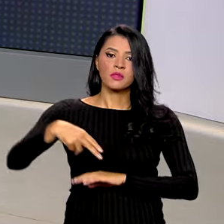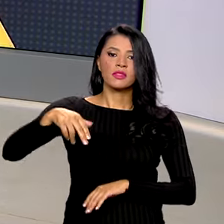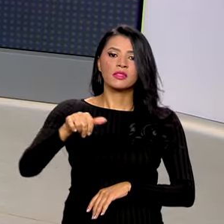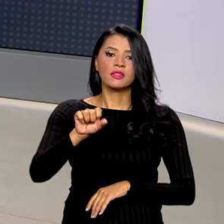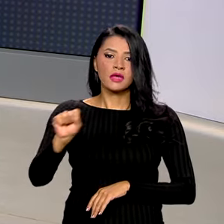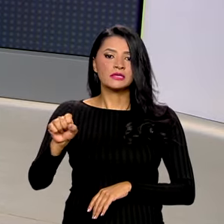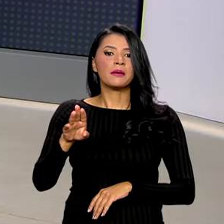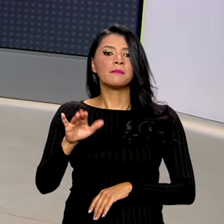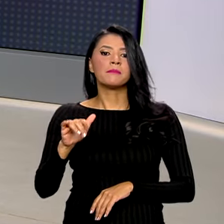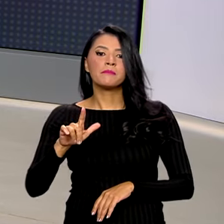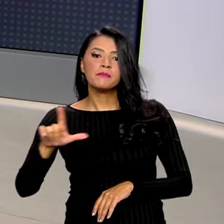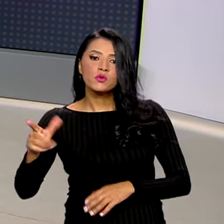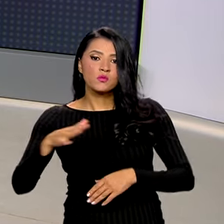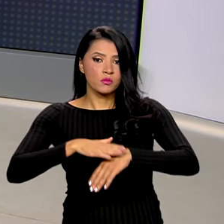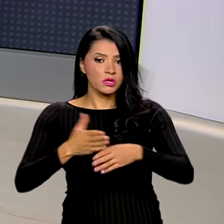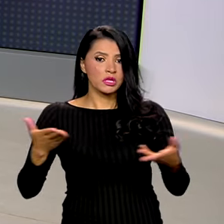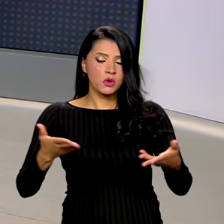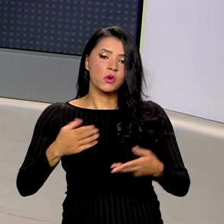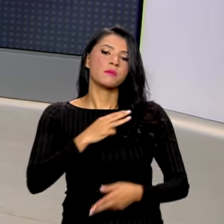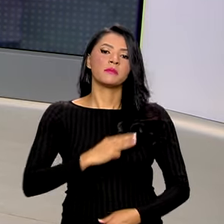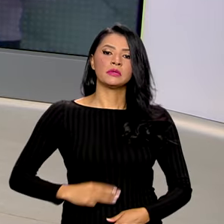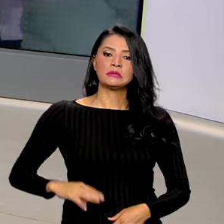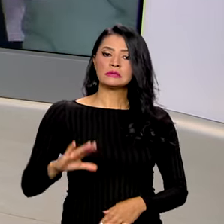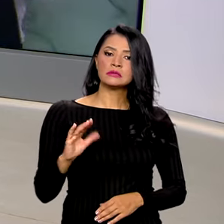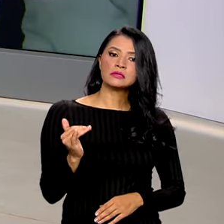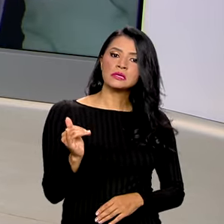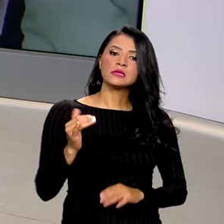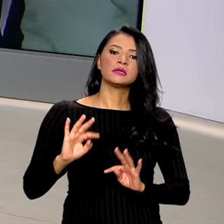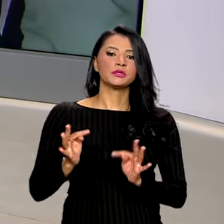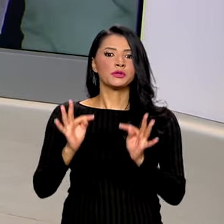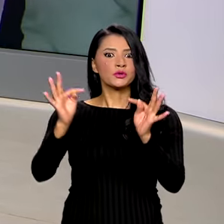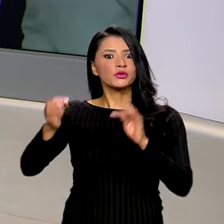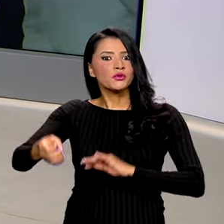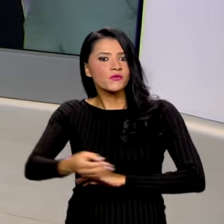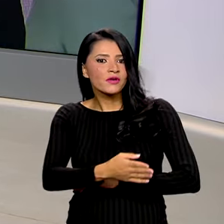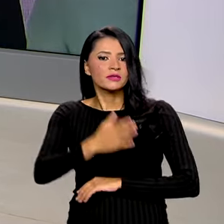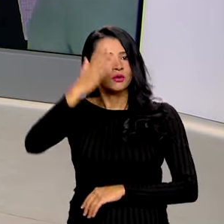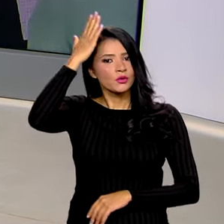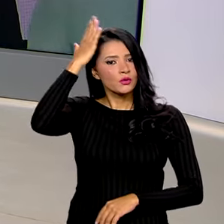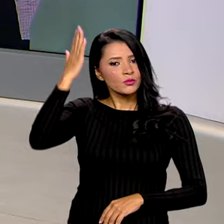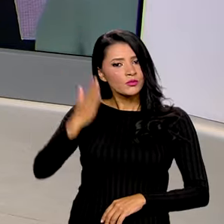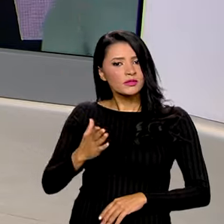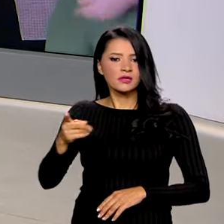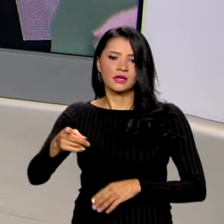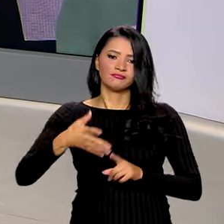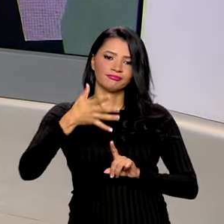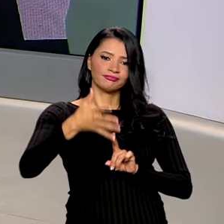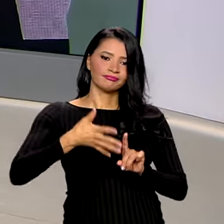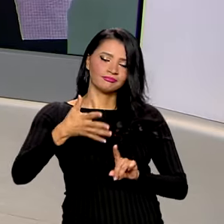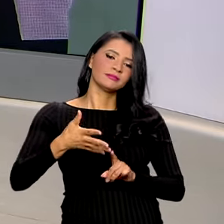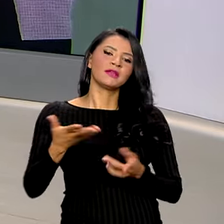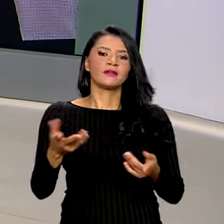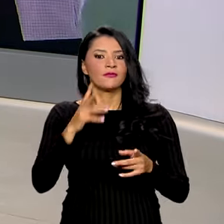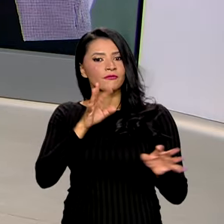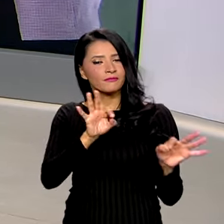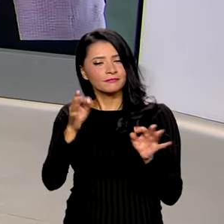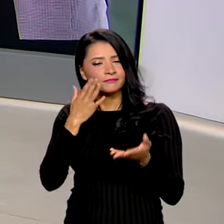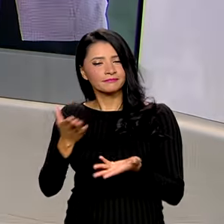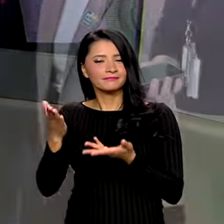Bill Nelson. Neste momento, a ministra da Ciência, Tecnologia e Inovação, Luciana Santos, fala com a imprensa. Vamos